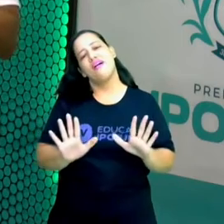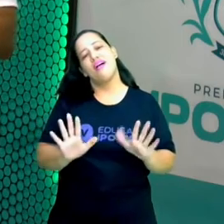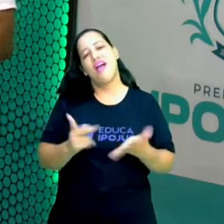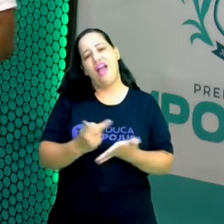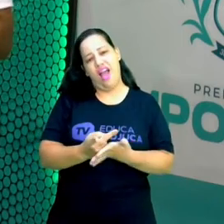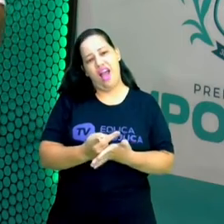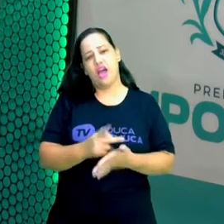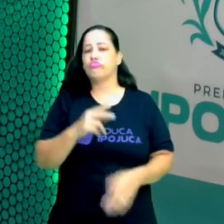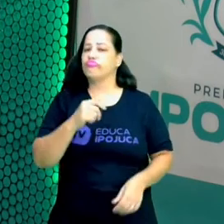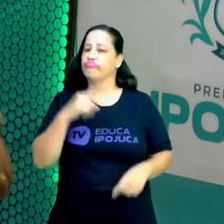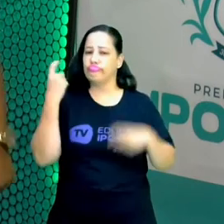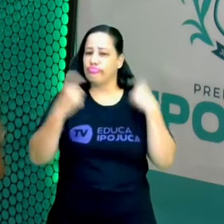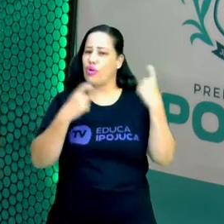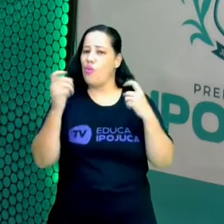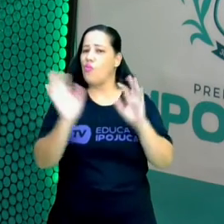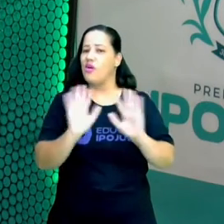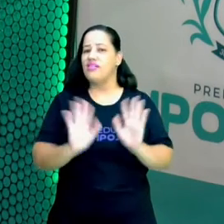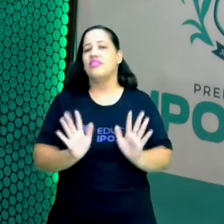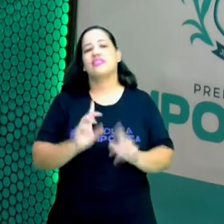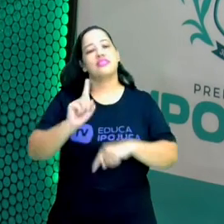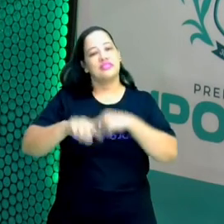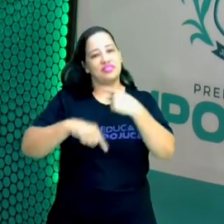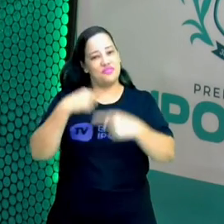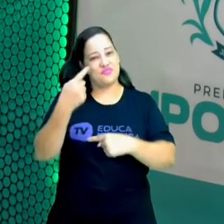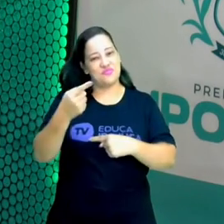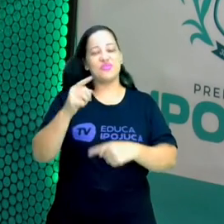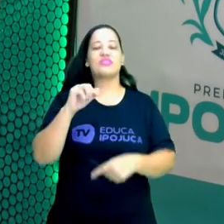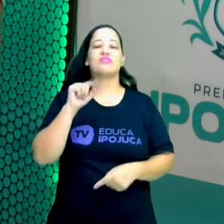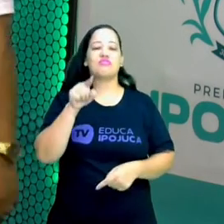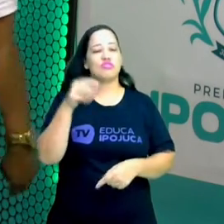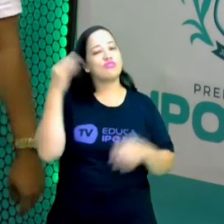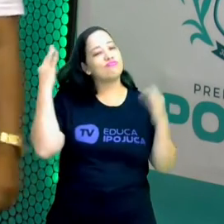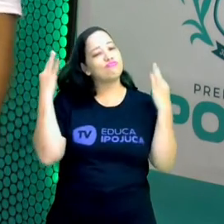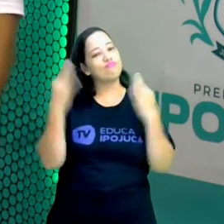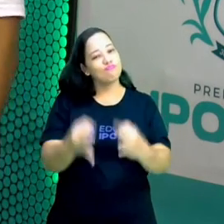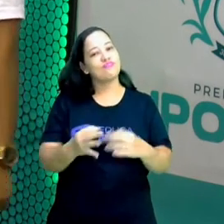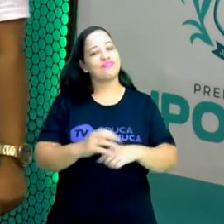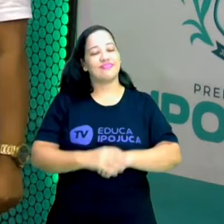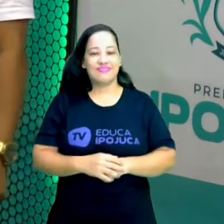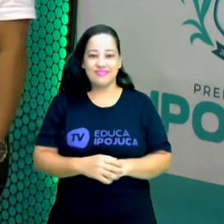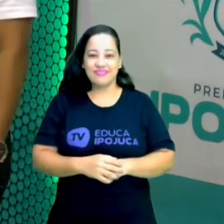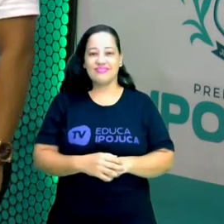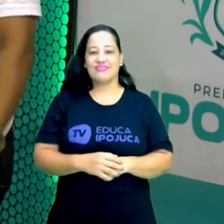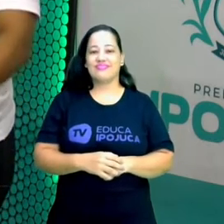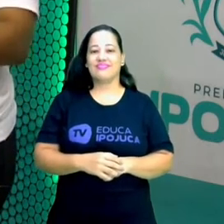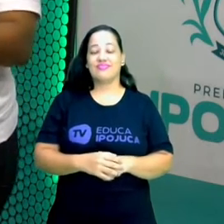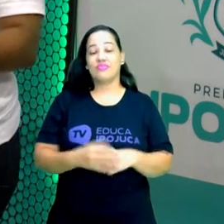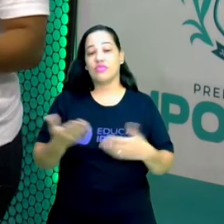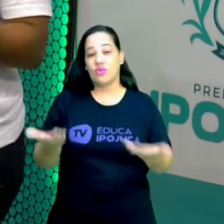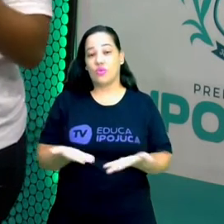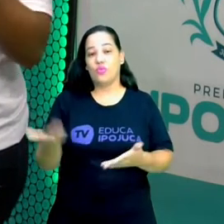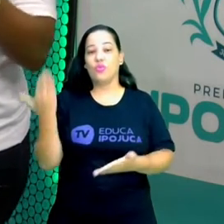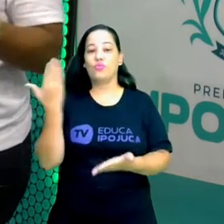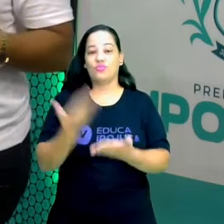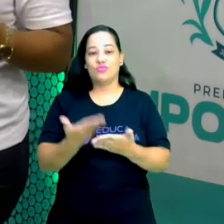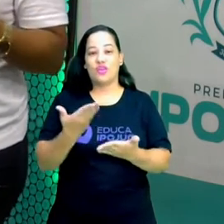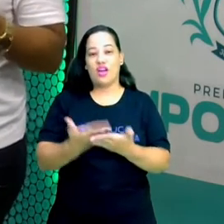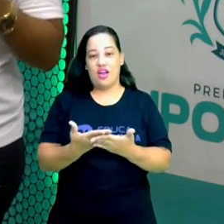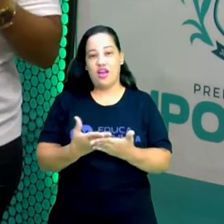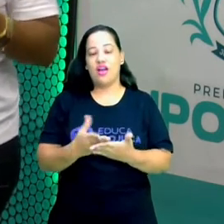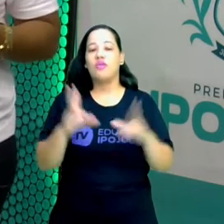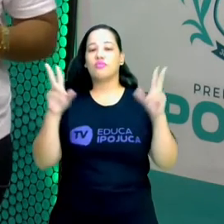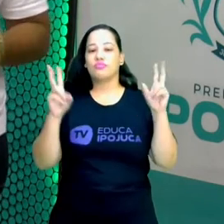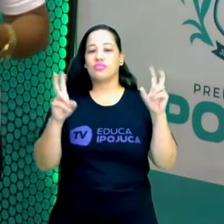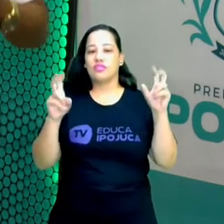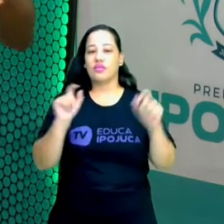acertou, não se preocupe. A próxima, com certeza, você acertará. Vamos lá. A aula de hoje abordaremos